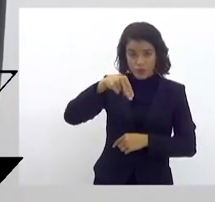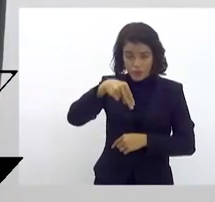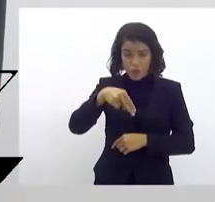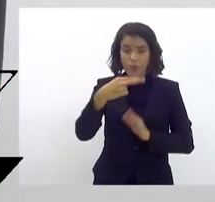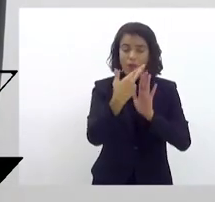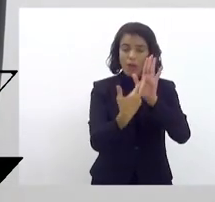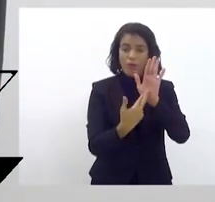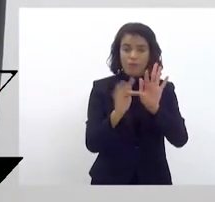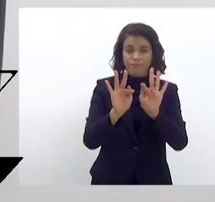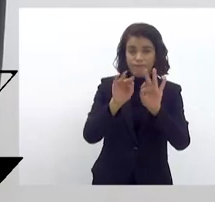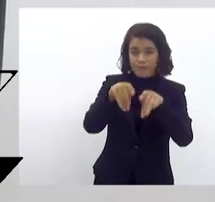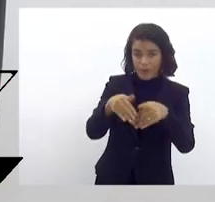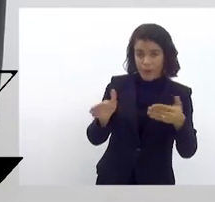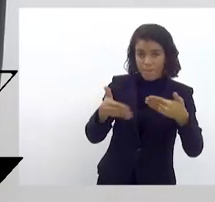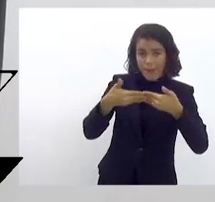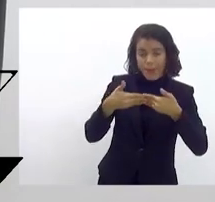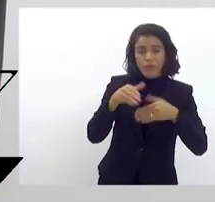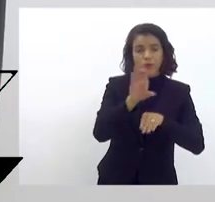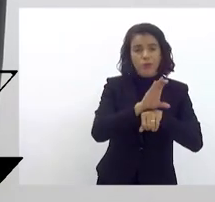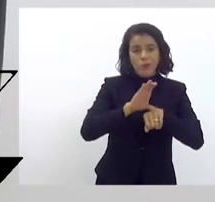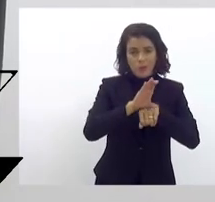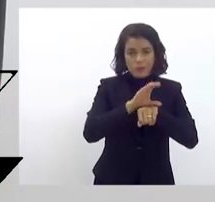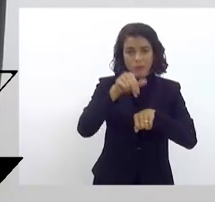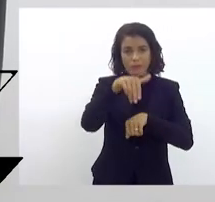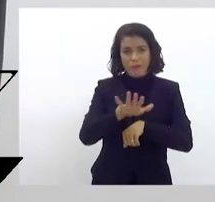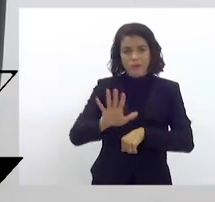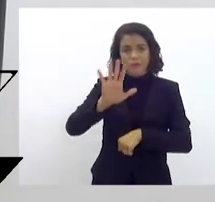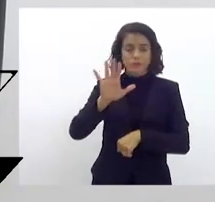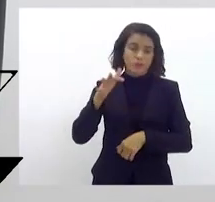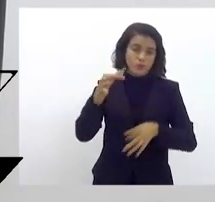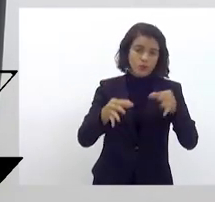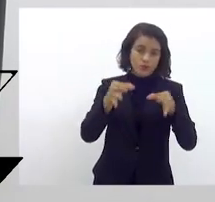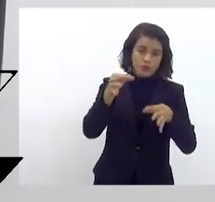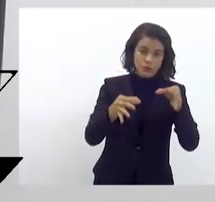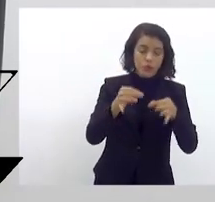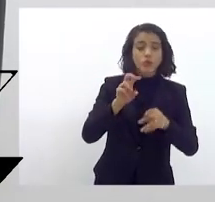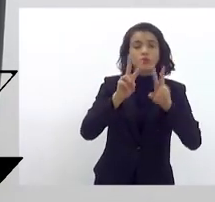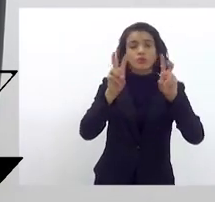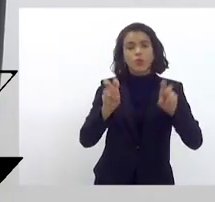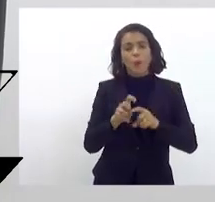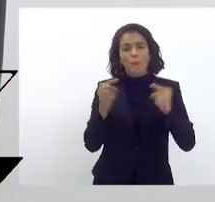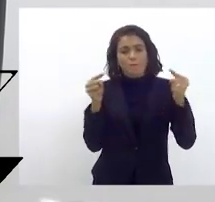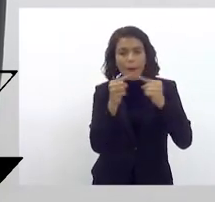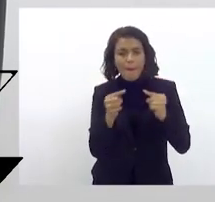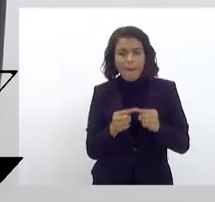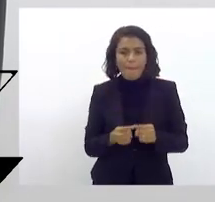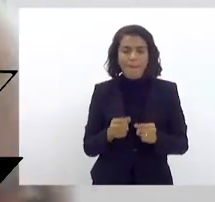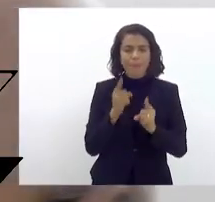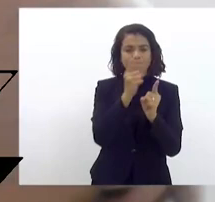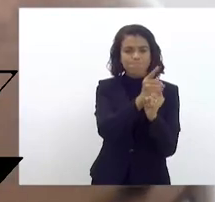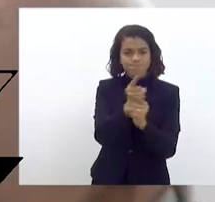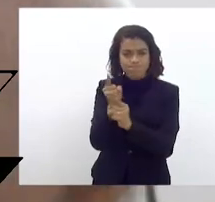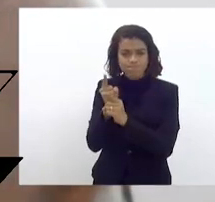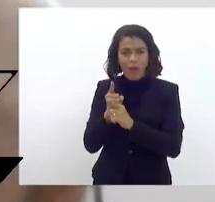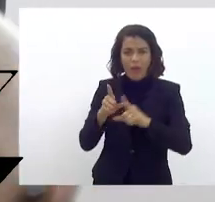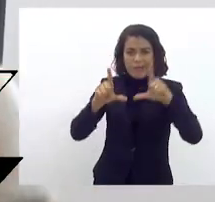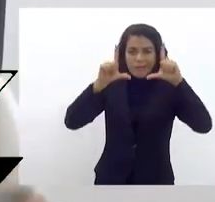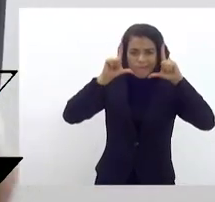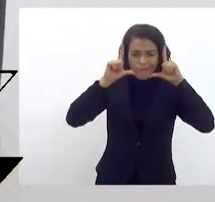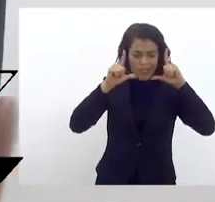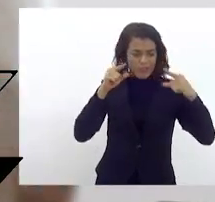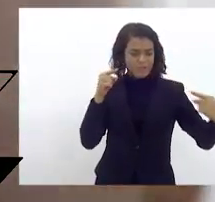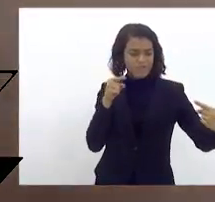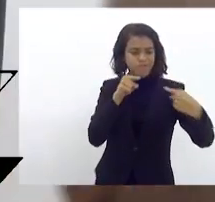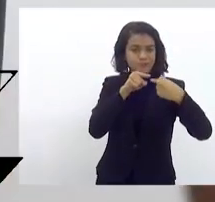relatório final do grupo de trabalho do Conselho Nacional de Justiça sobre o reconhecimento do gráfico Então aqui tem um